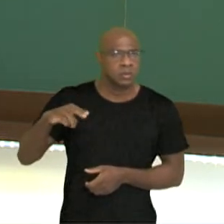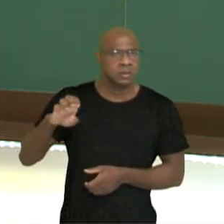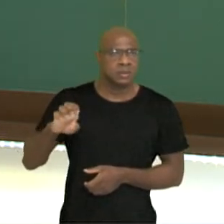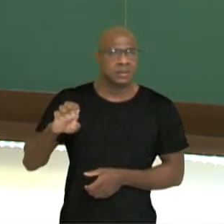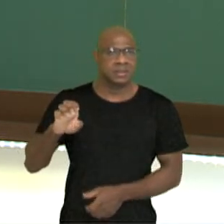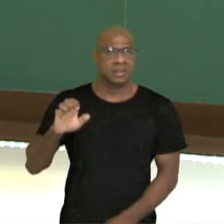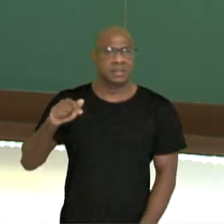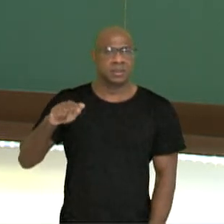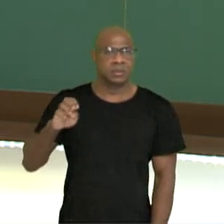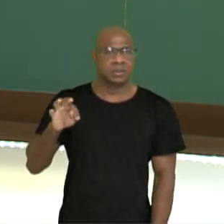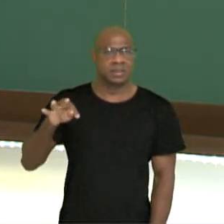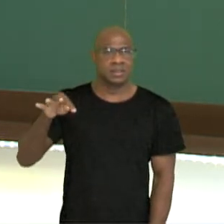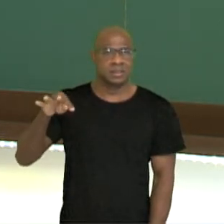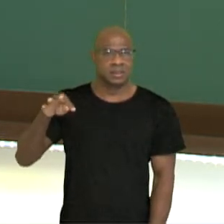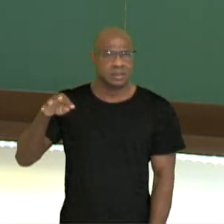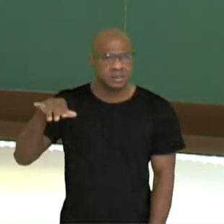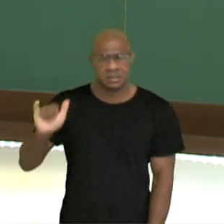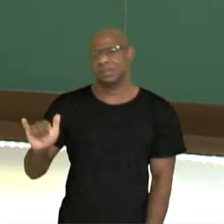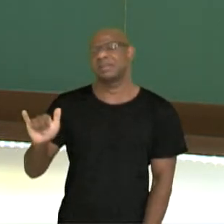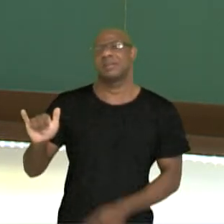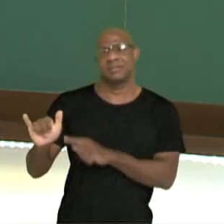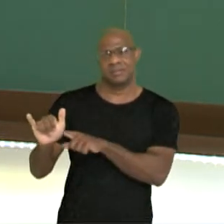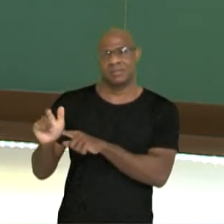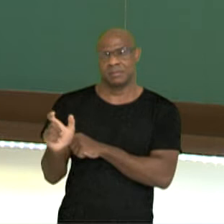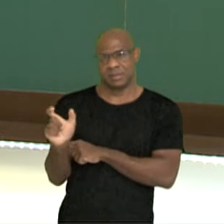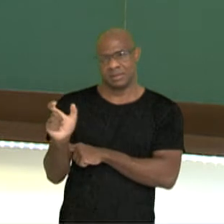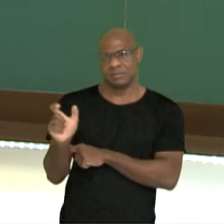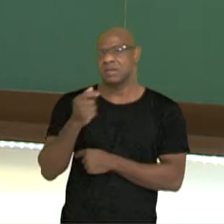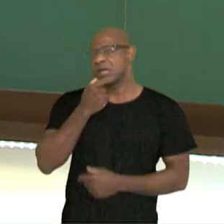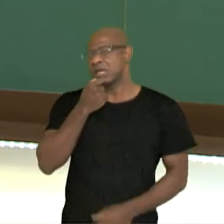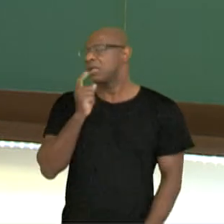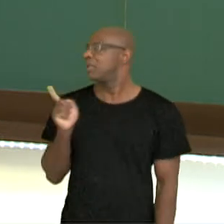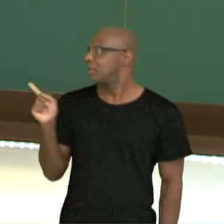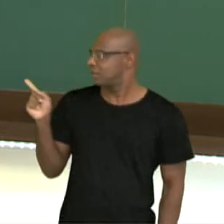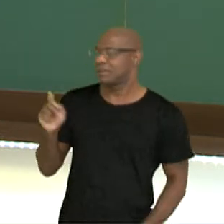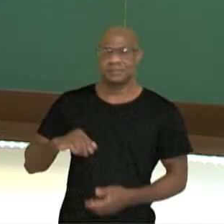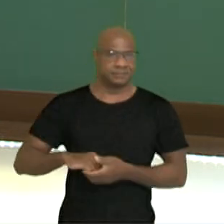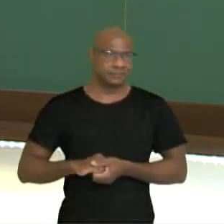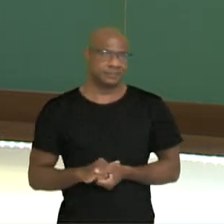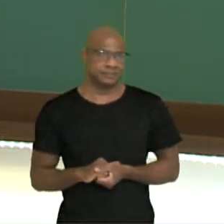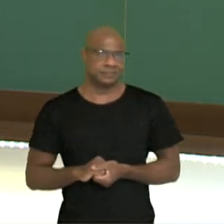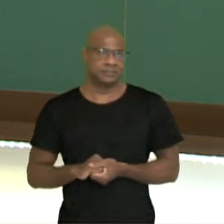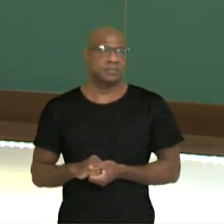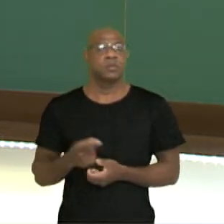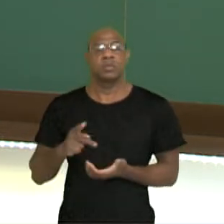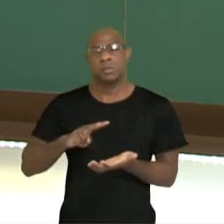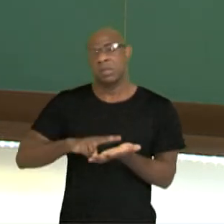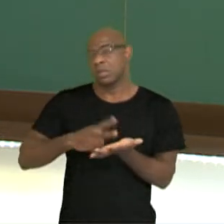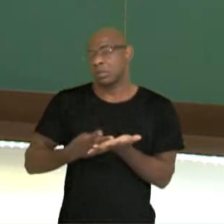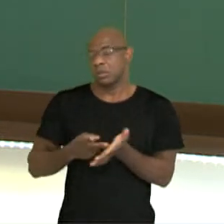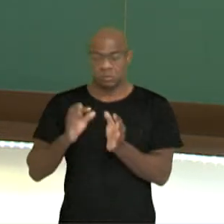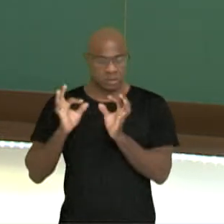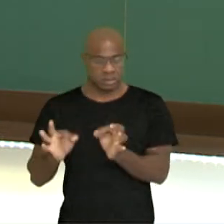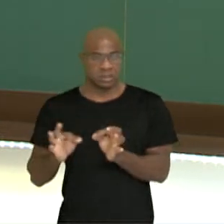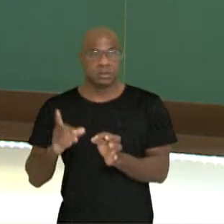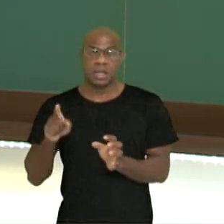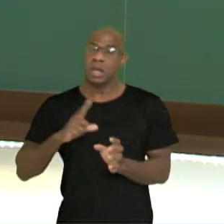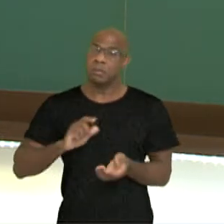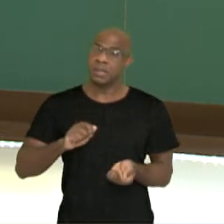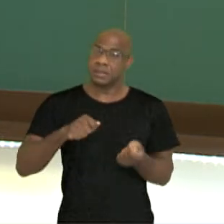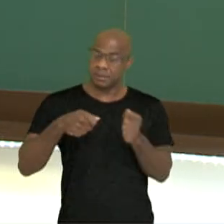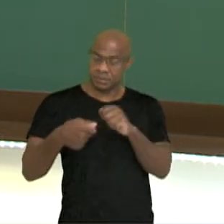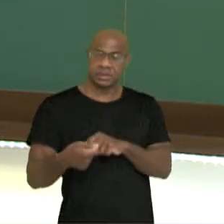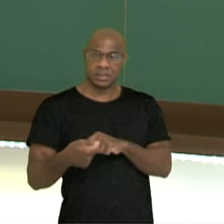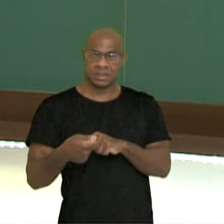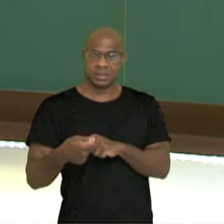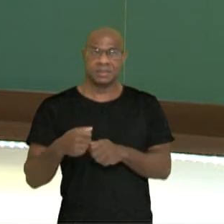assim sendo, como outras palavras, como a gente já viu anteriormente, essas palavras não têm uma tradução exata, é sim uma adaptação, porque a gente está falando